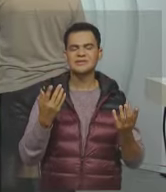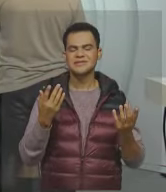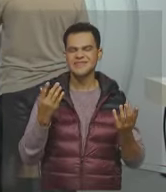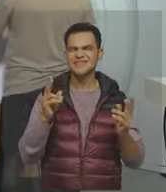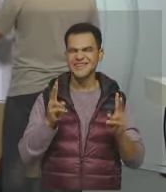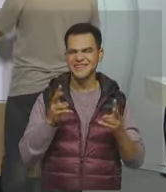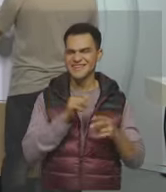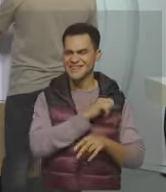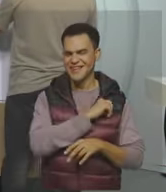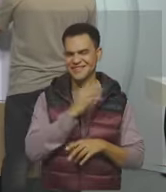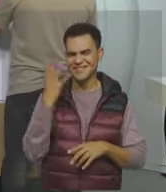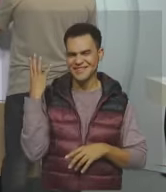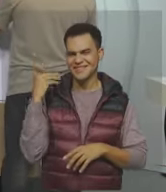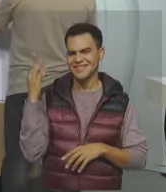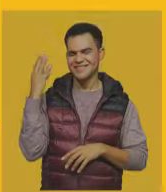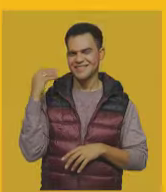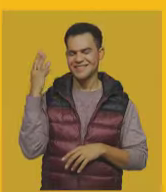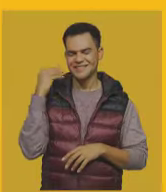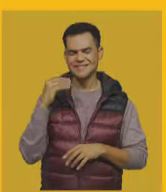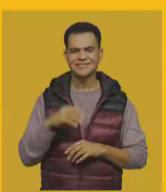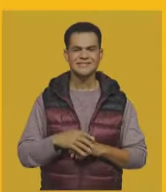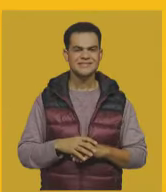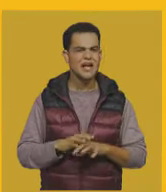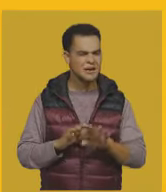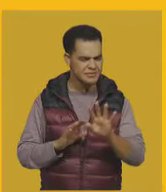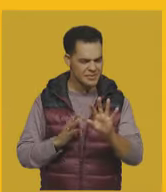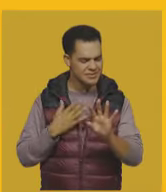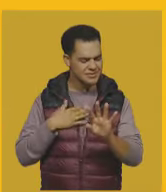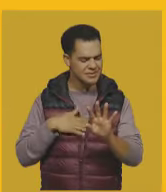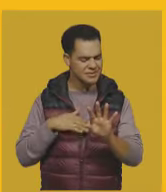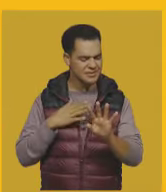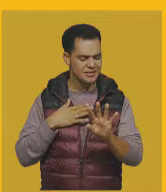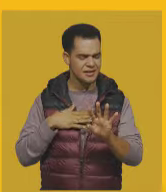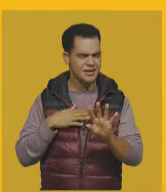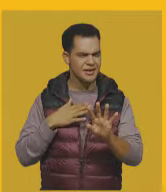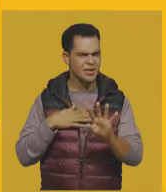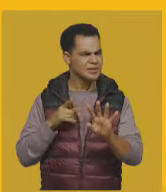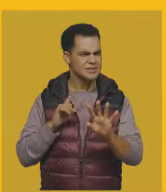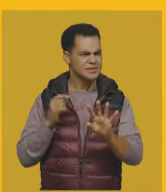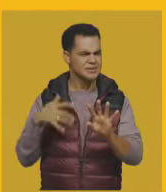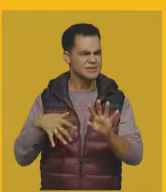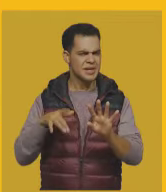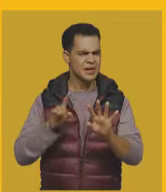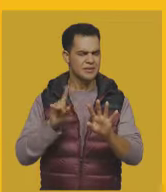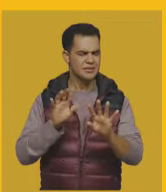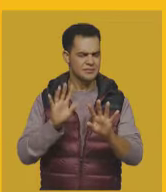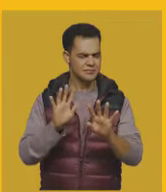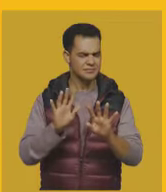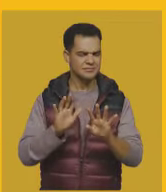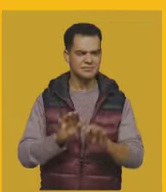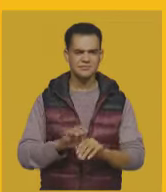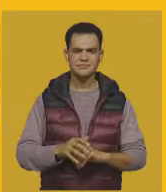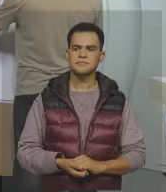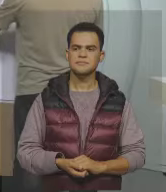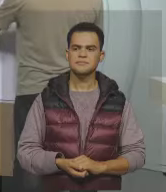comigo. Né? Mas calma, gente, não é motivo para desespero, não.